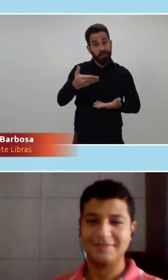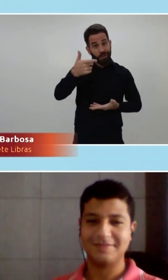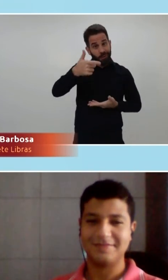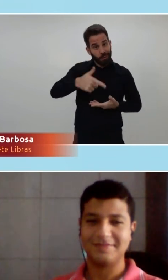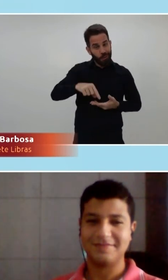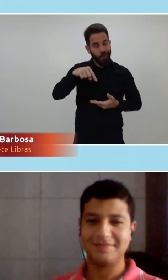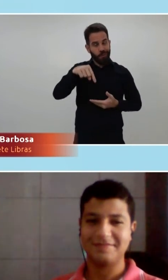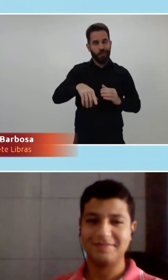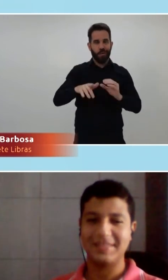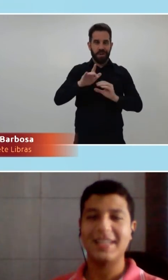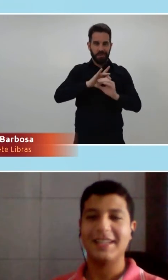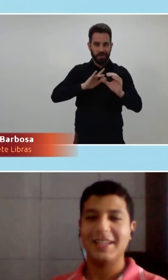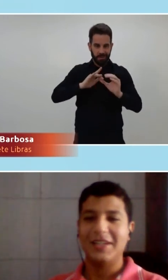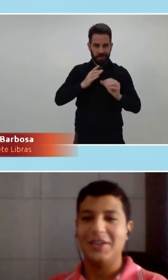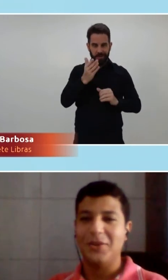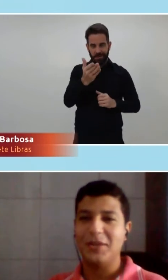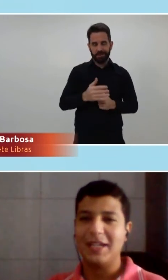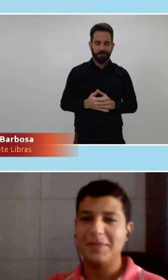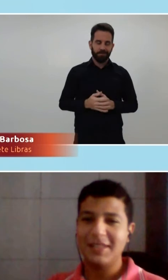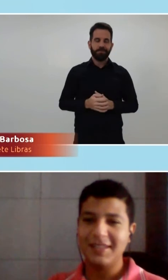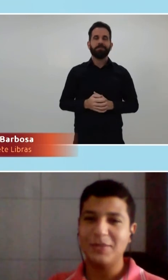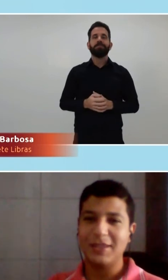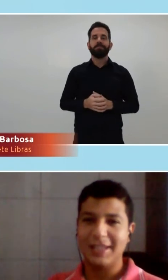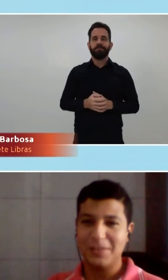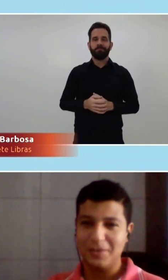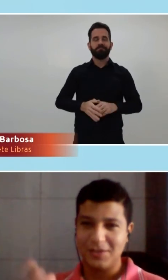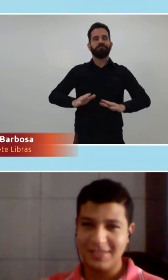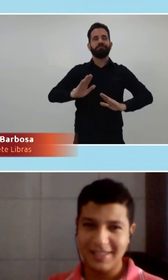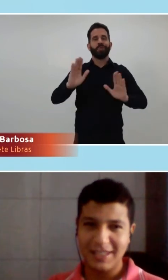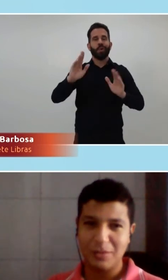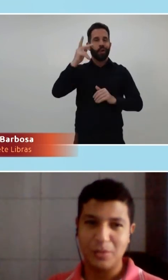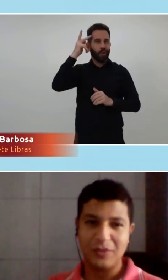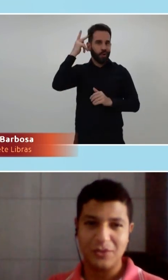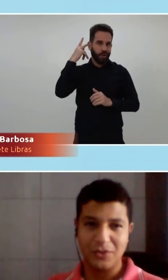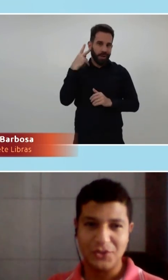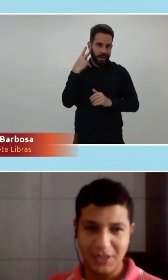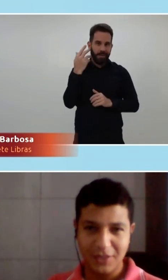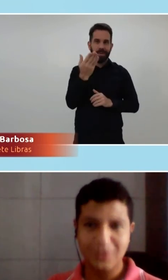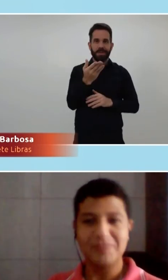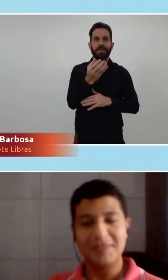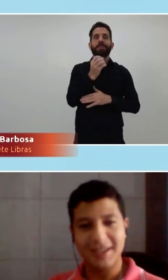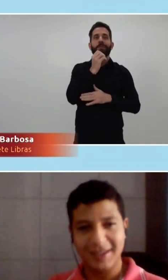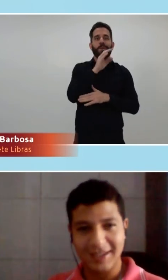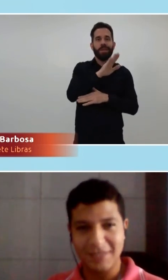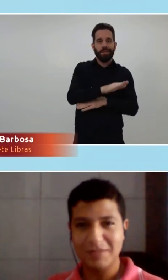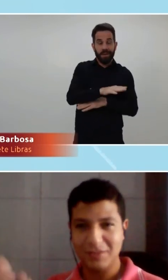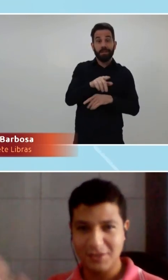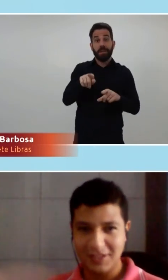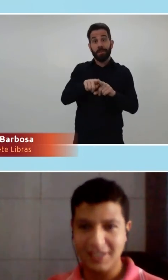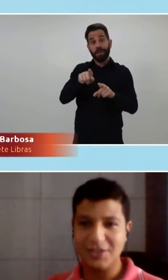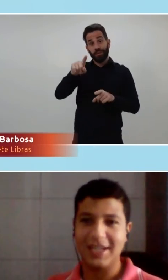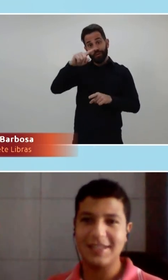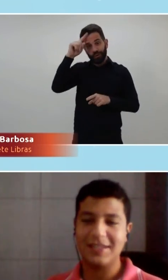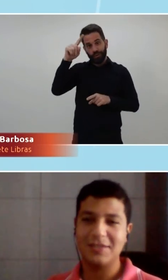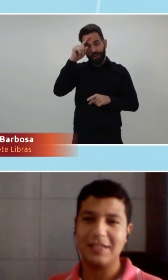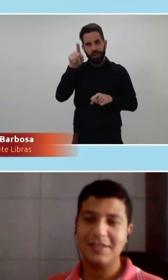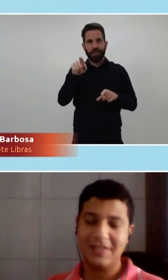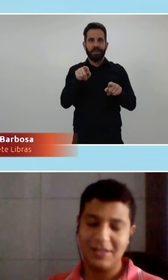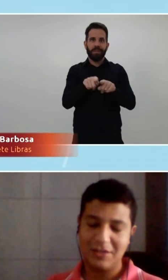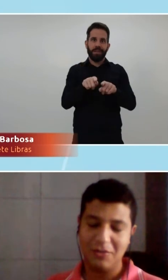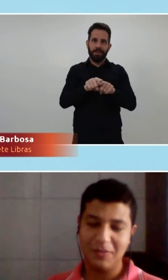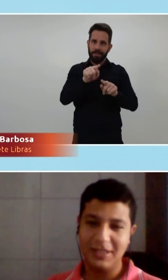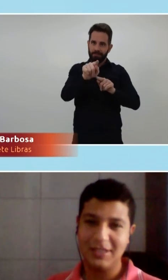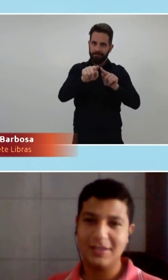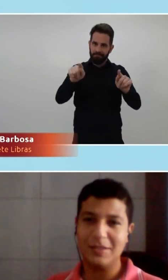gente. Oi, Camila. Boa tarde para você, para o professor Diego e, é claro, para você aí de casa que está